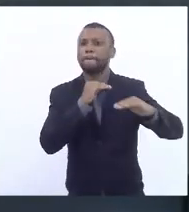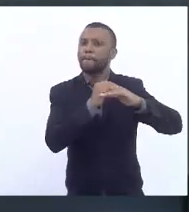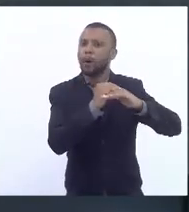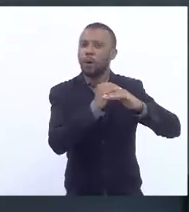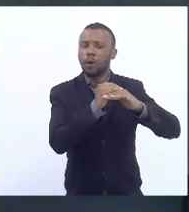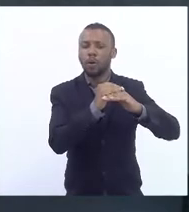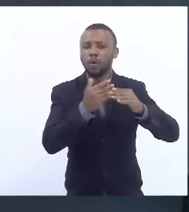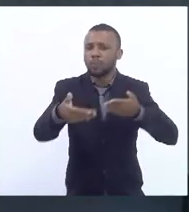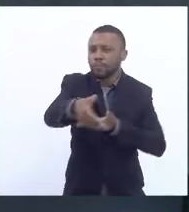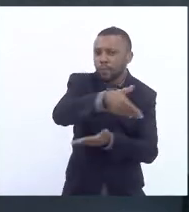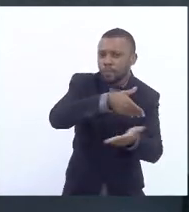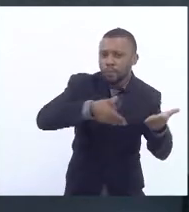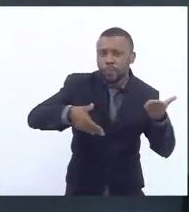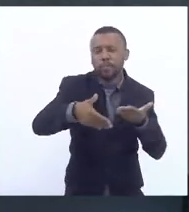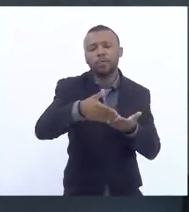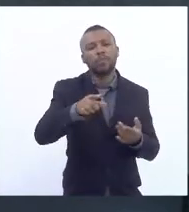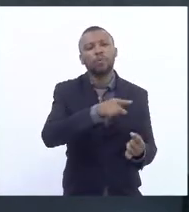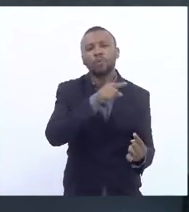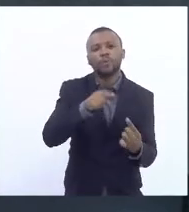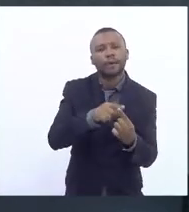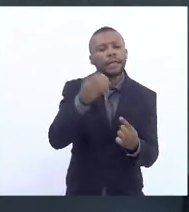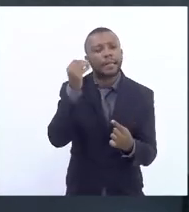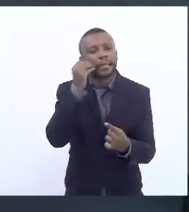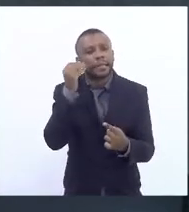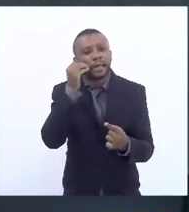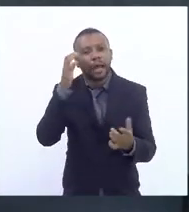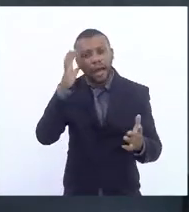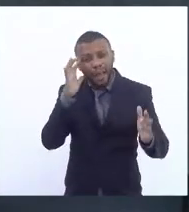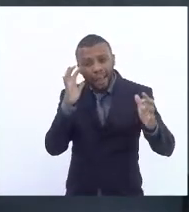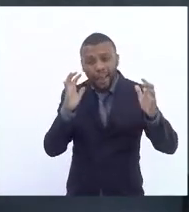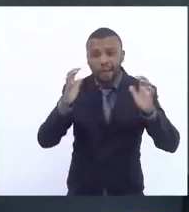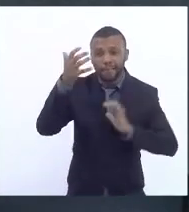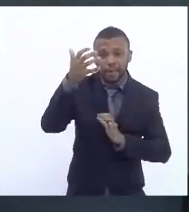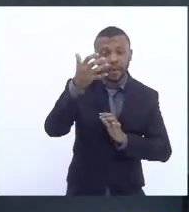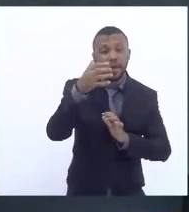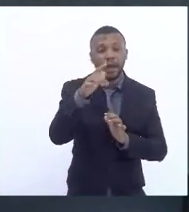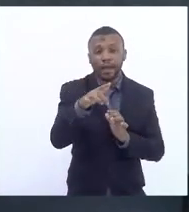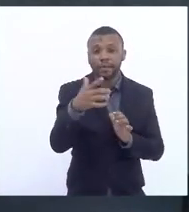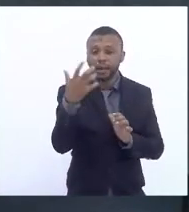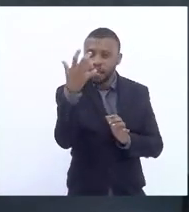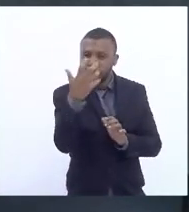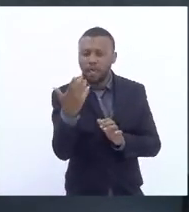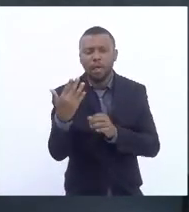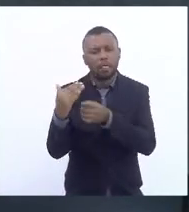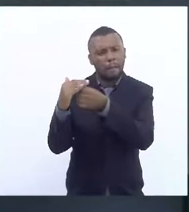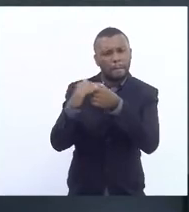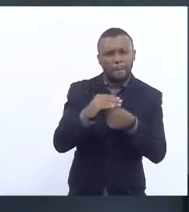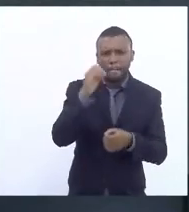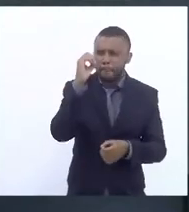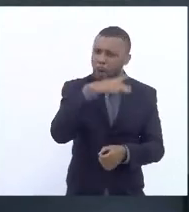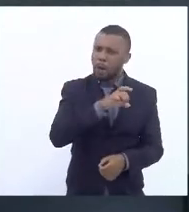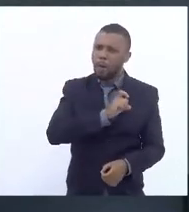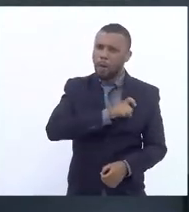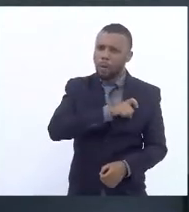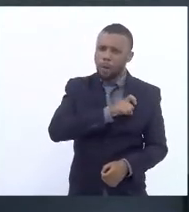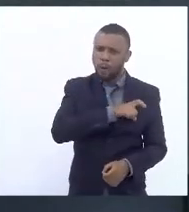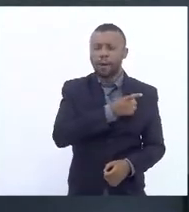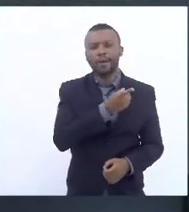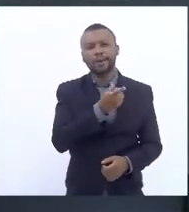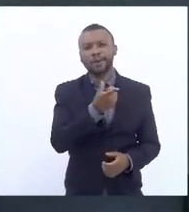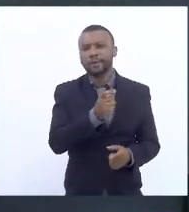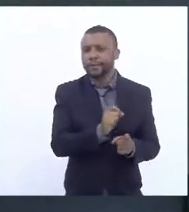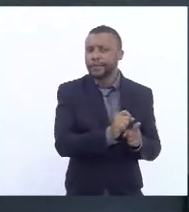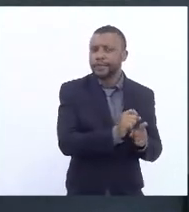no sentido de tentar reverter esta tendência perversa de punição de vocês